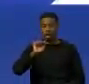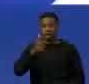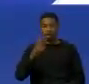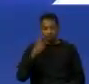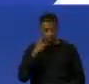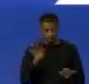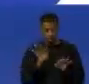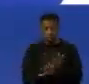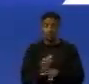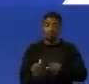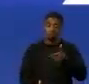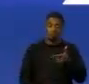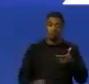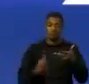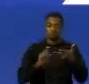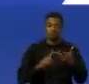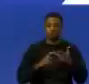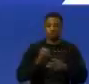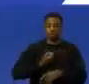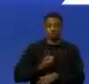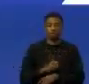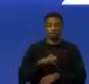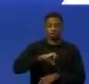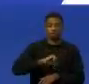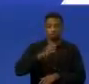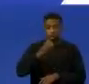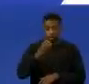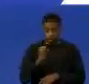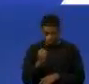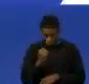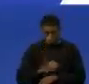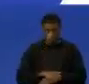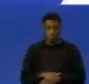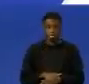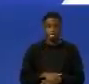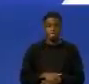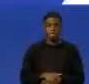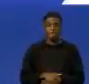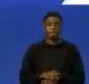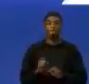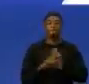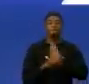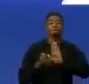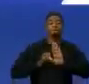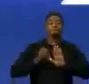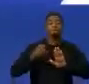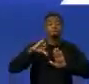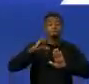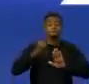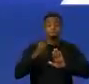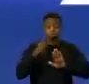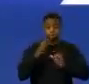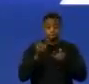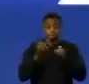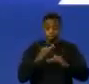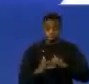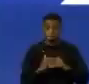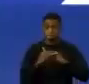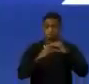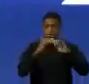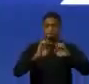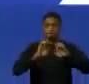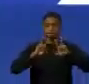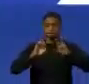próxima questão, questão de número 98, uma questão que fala sobre evolução,